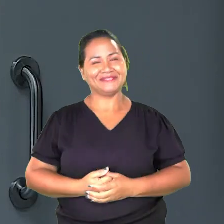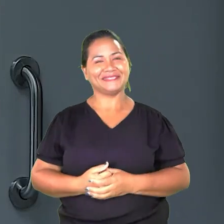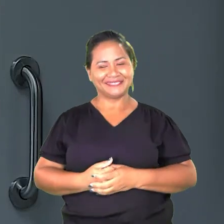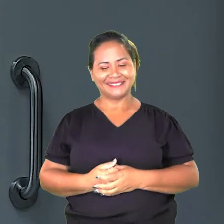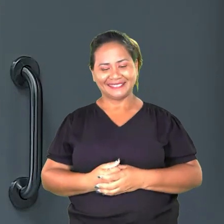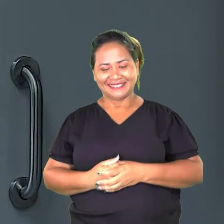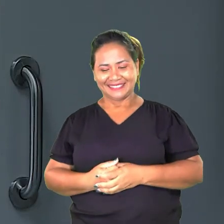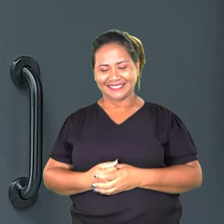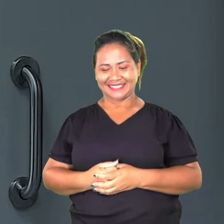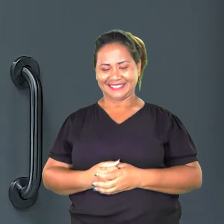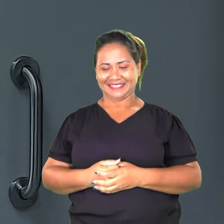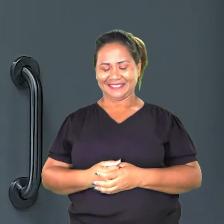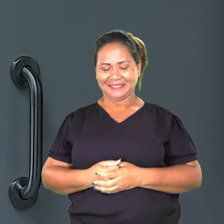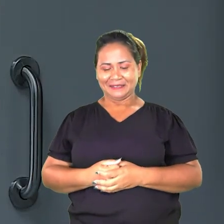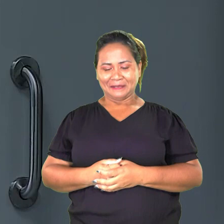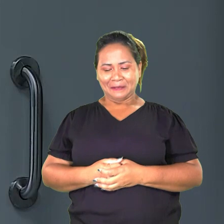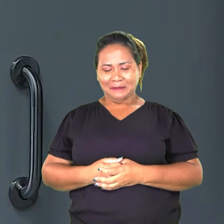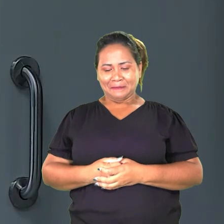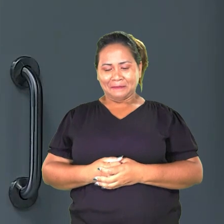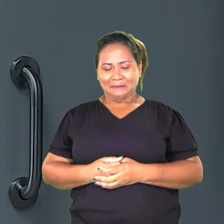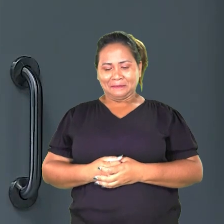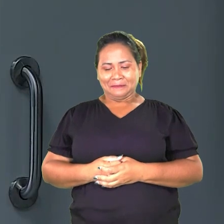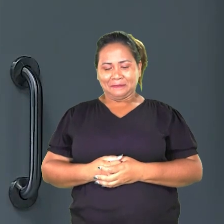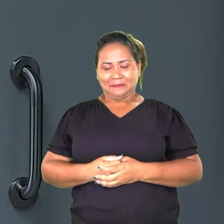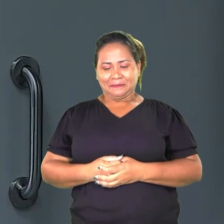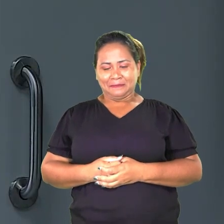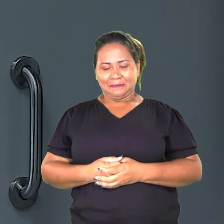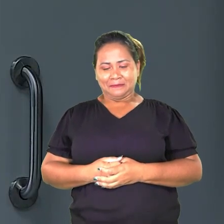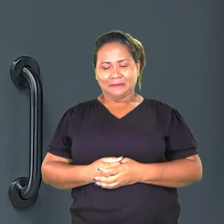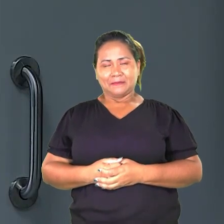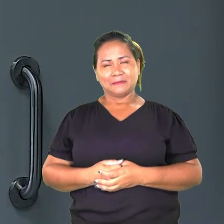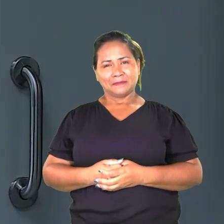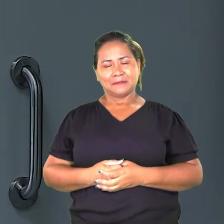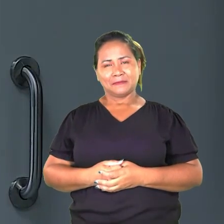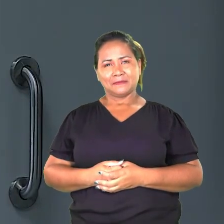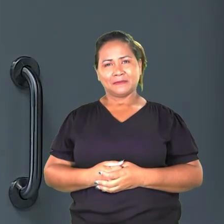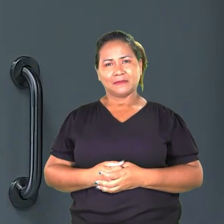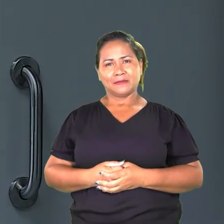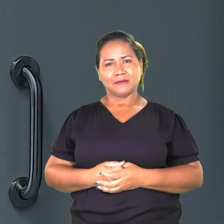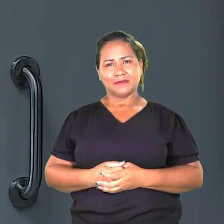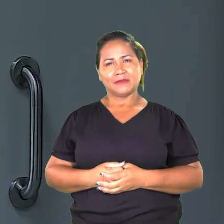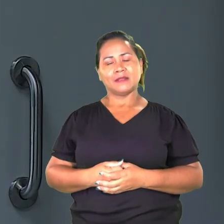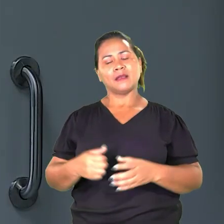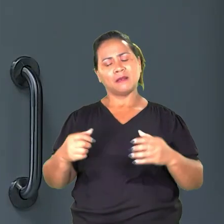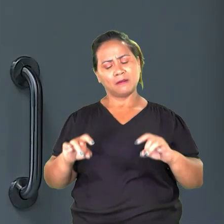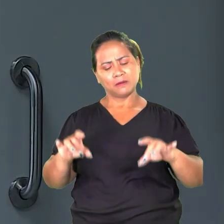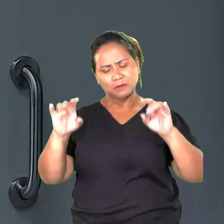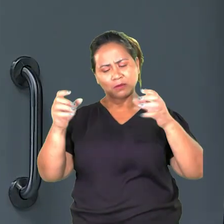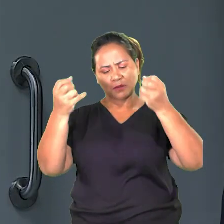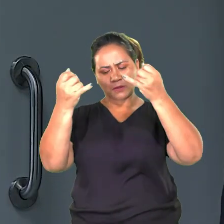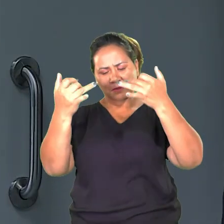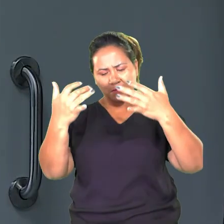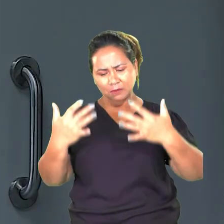de esquecimento. Aonde? No Google. Sem